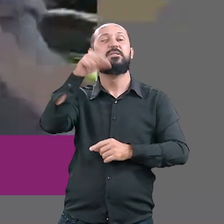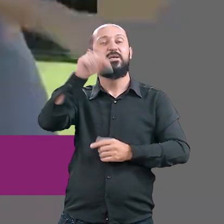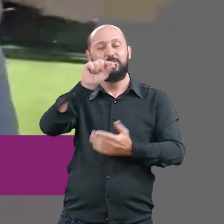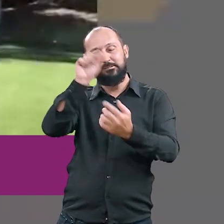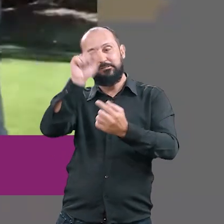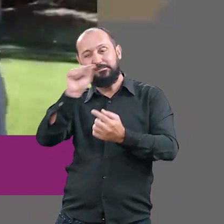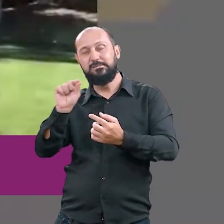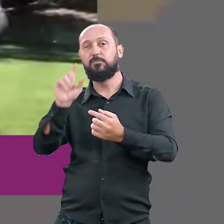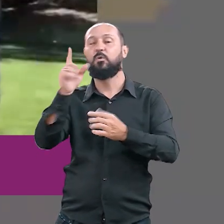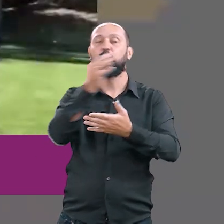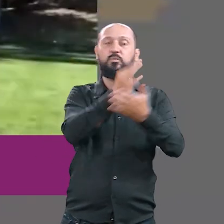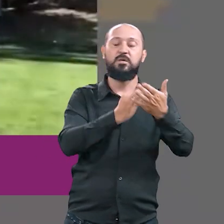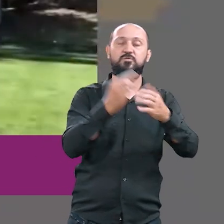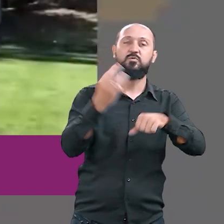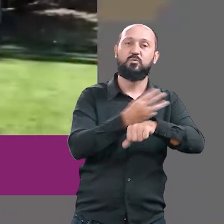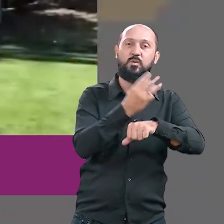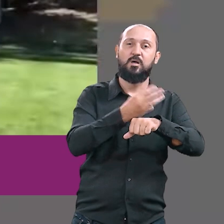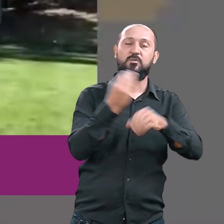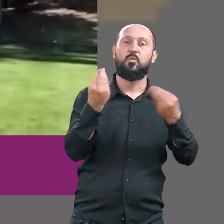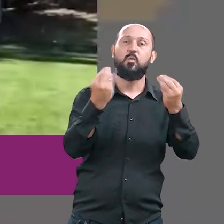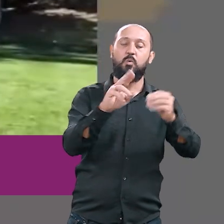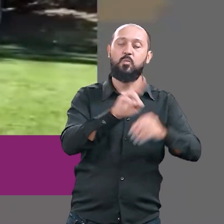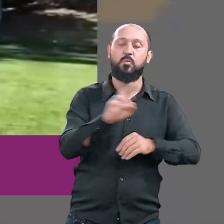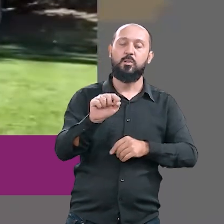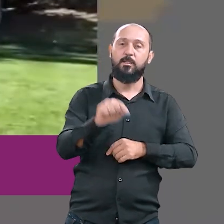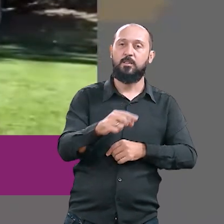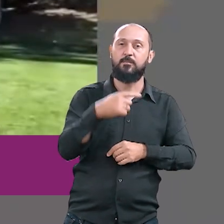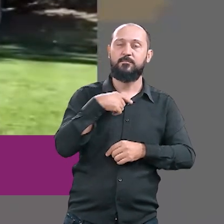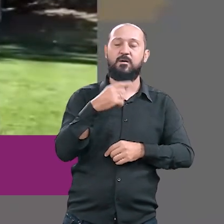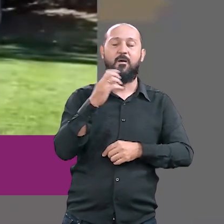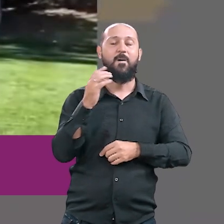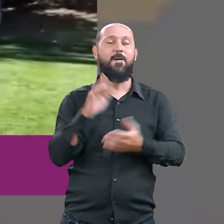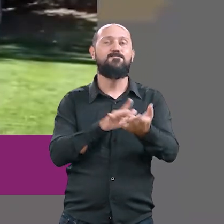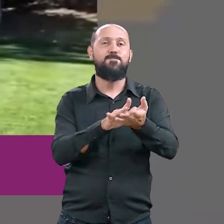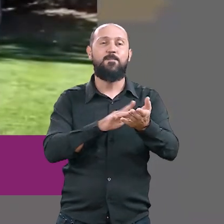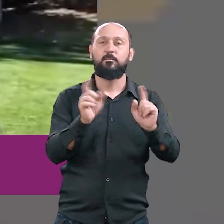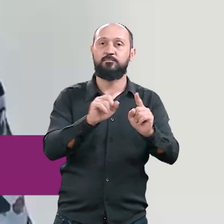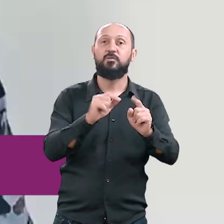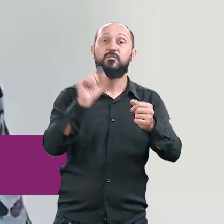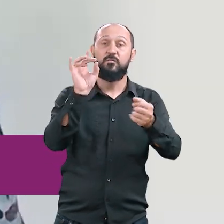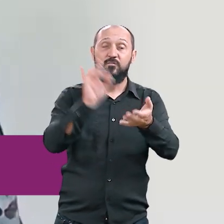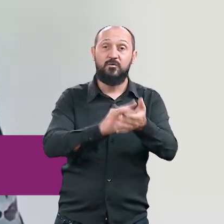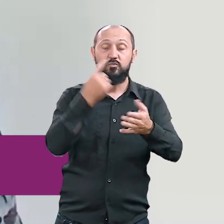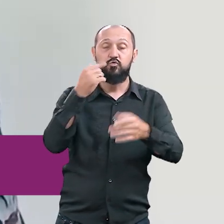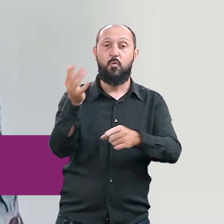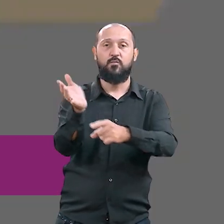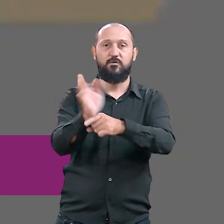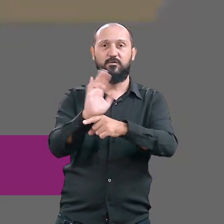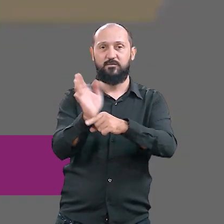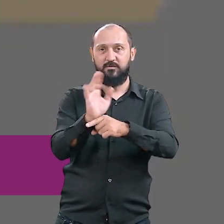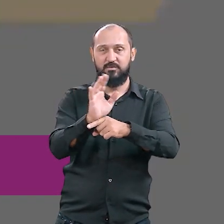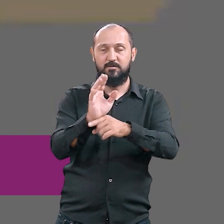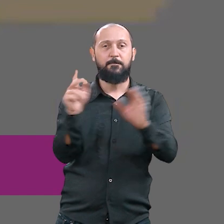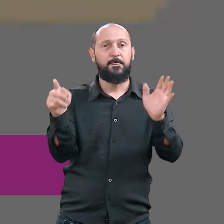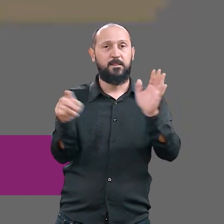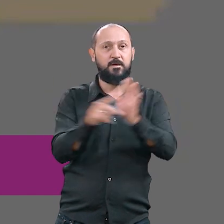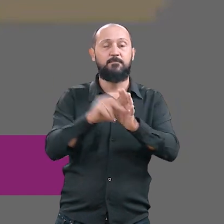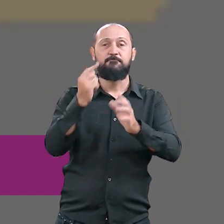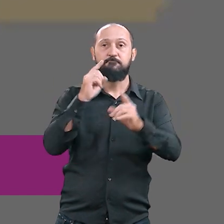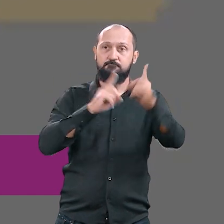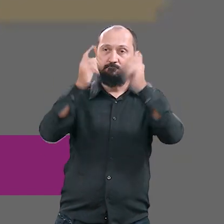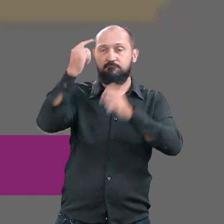chance de poder ganhar. Então, com o fake news, eles foram objetivos sobre isso. Uma outra coisa nessa mesma regulamentação, o uso de